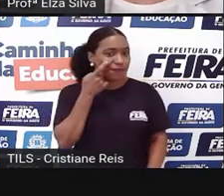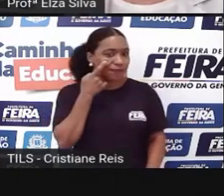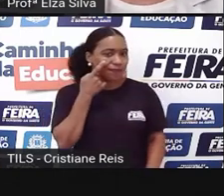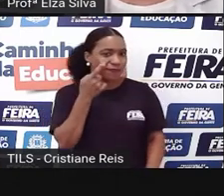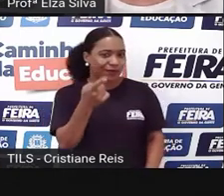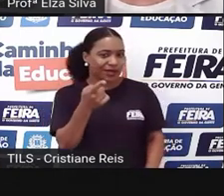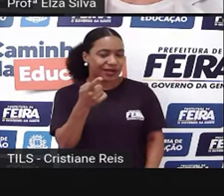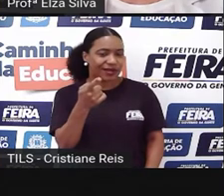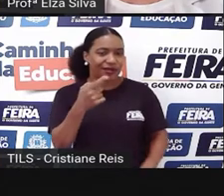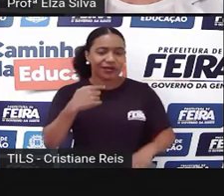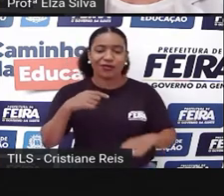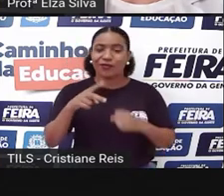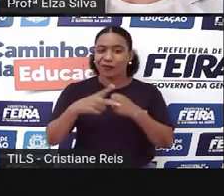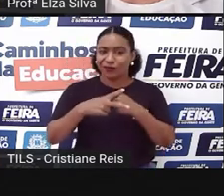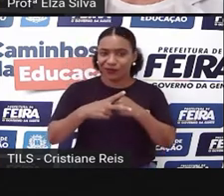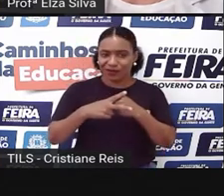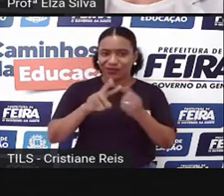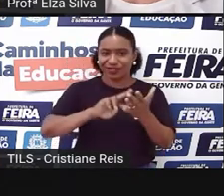R-U-N.